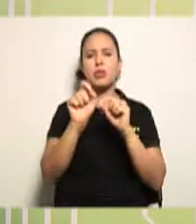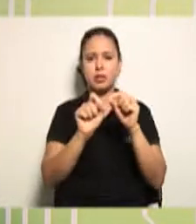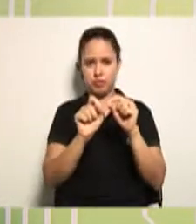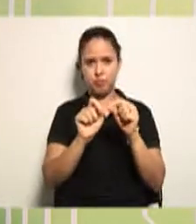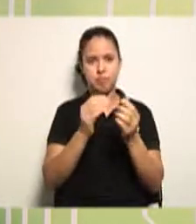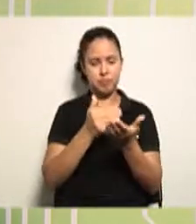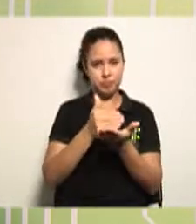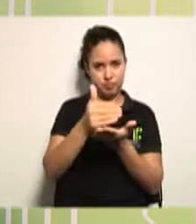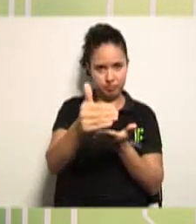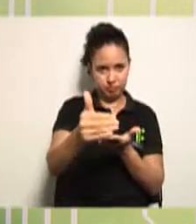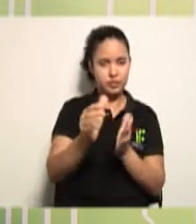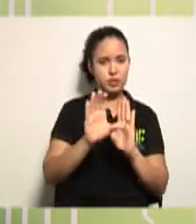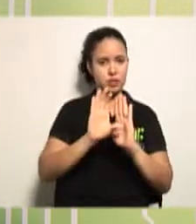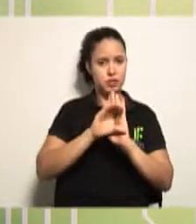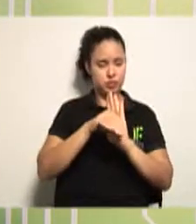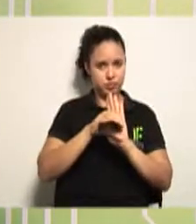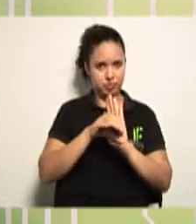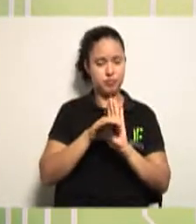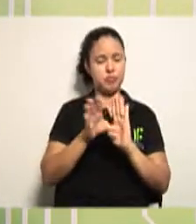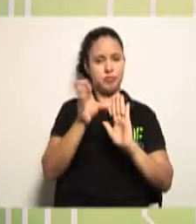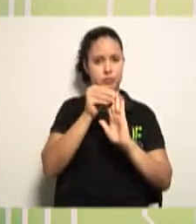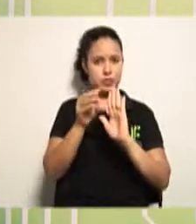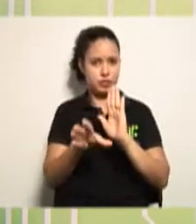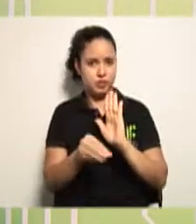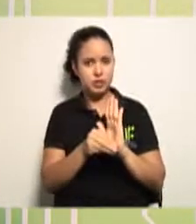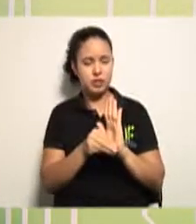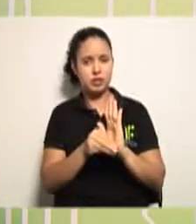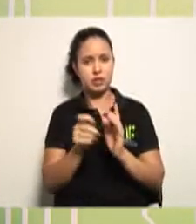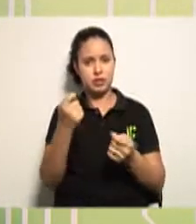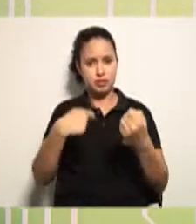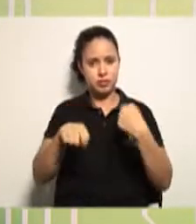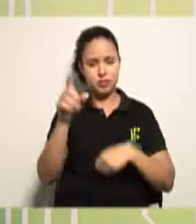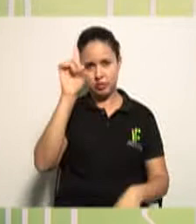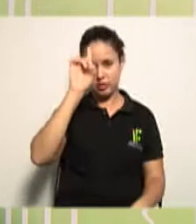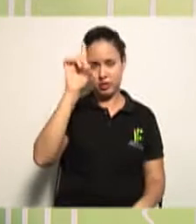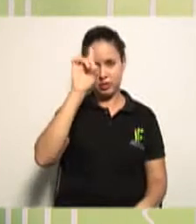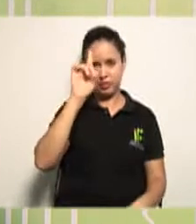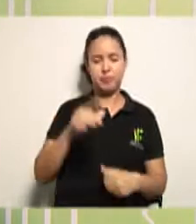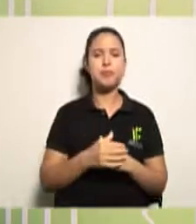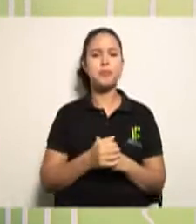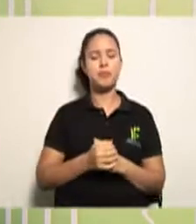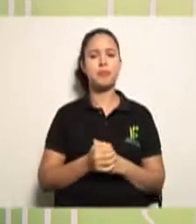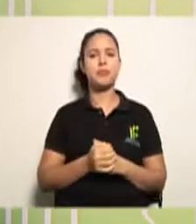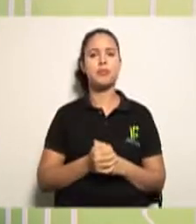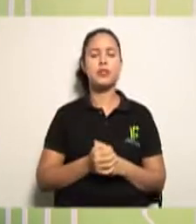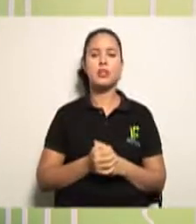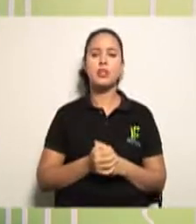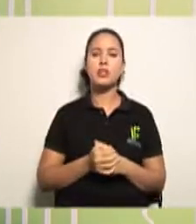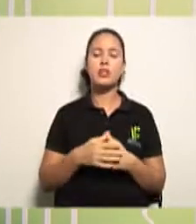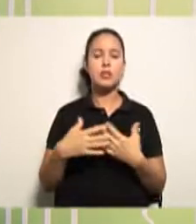conteúdo efetivamente falando sobre o que você administra no seu dia a dia. E aí a gente